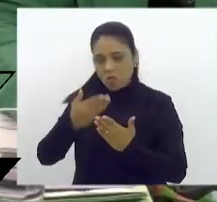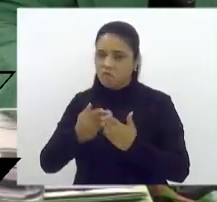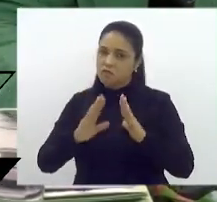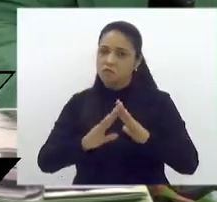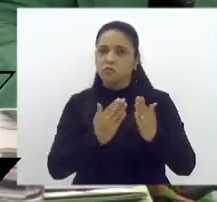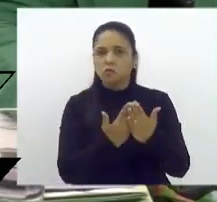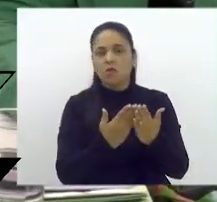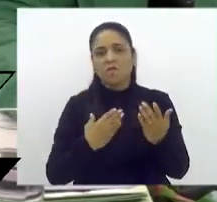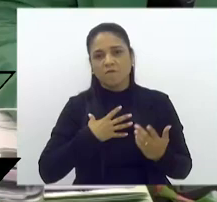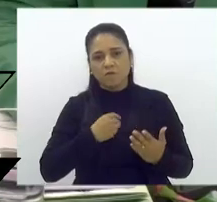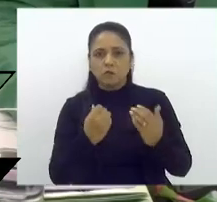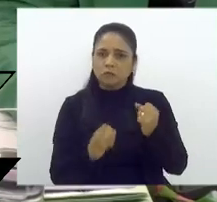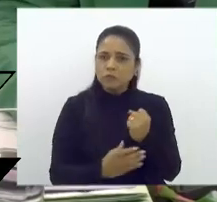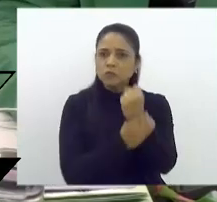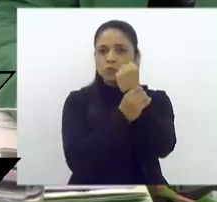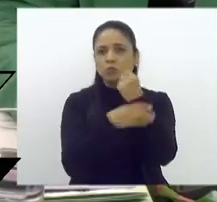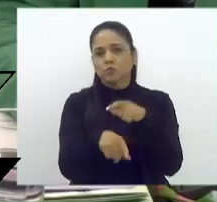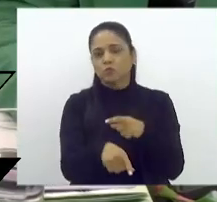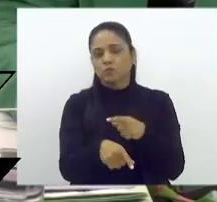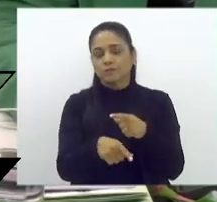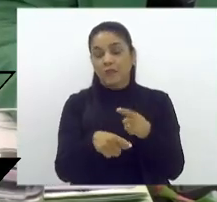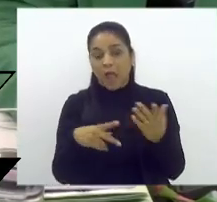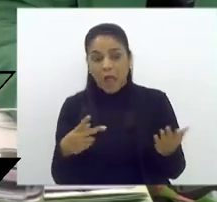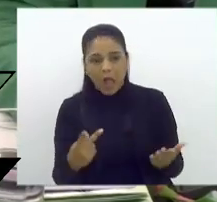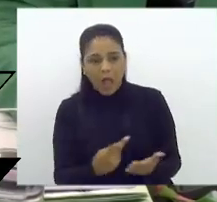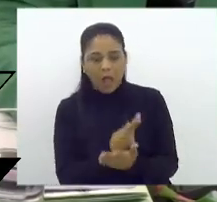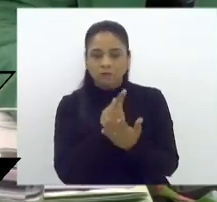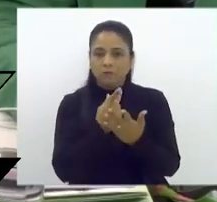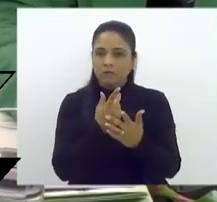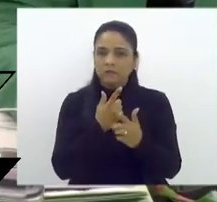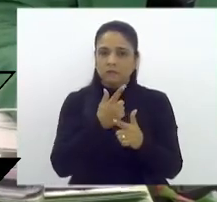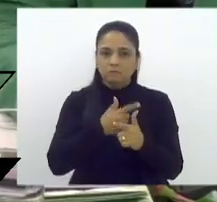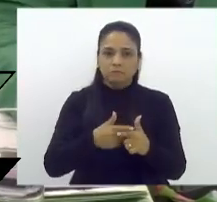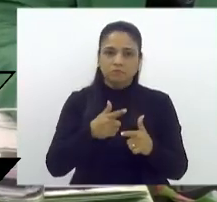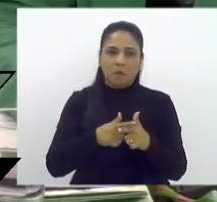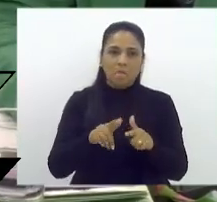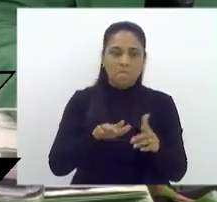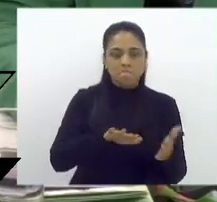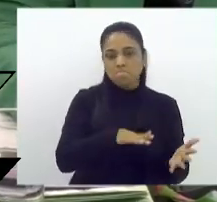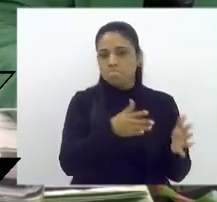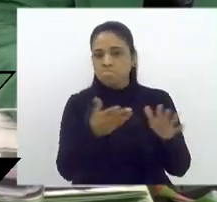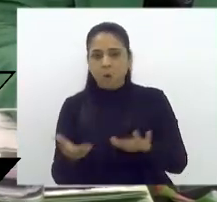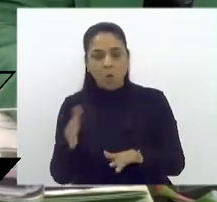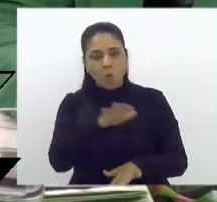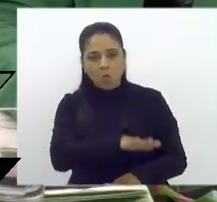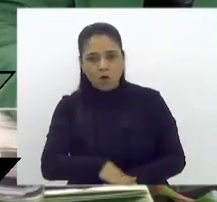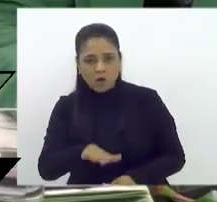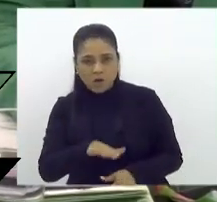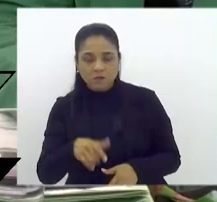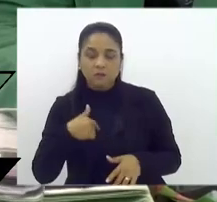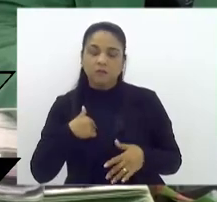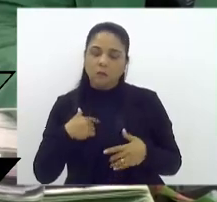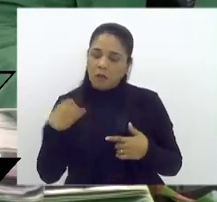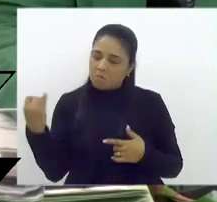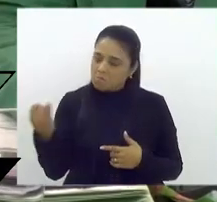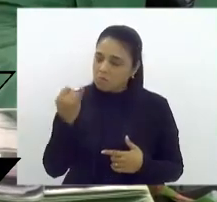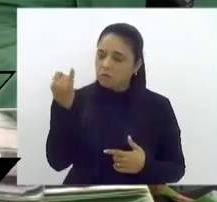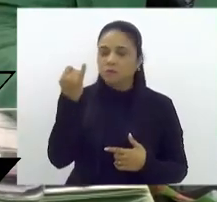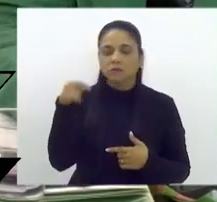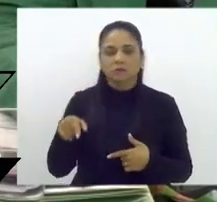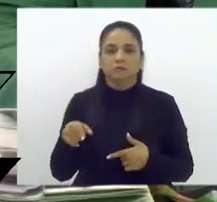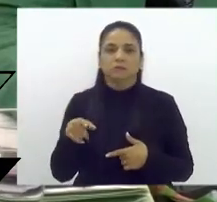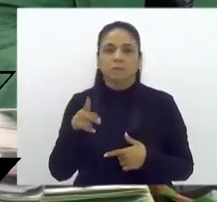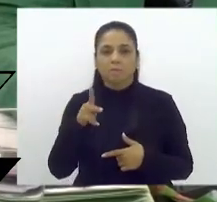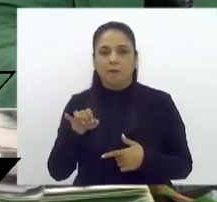vai estar seguro. E quando acontece uma questão dessa, então é muito preocupante para os pais. Então eu desenvolvi esse projeto